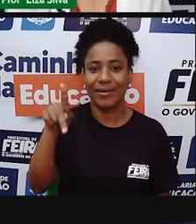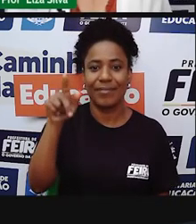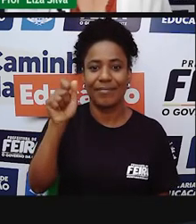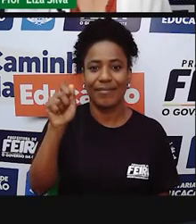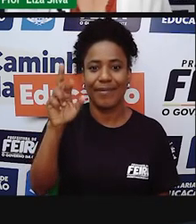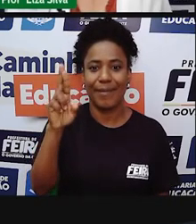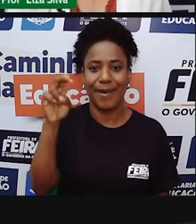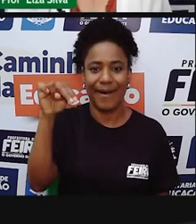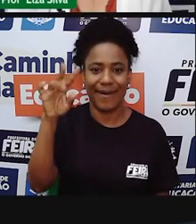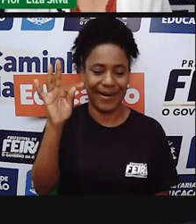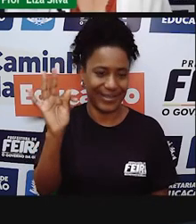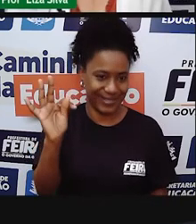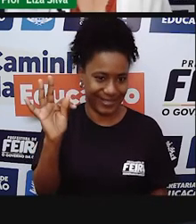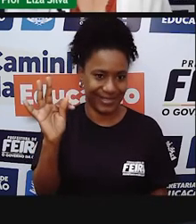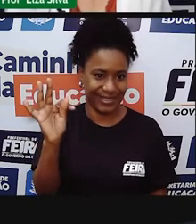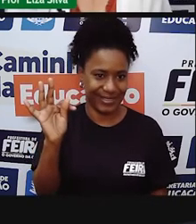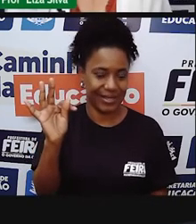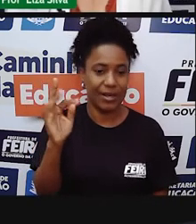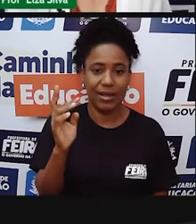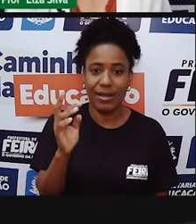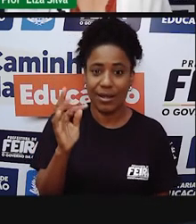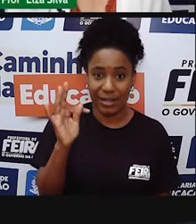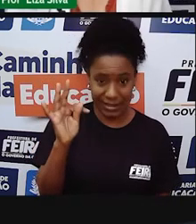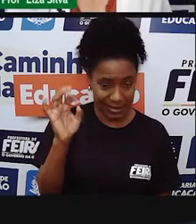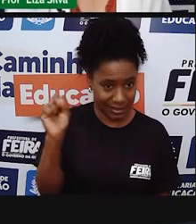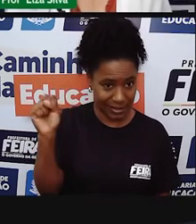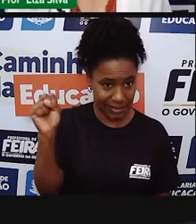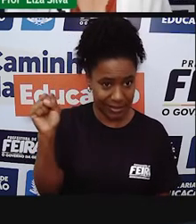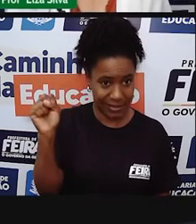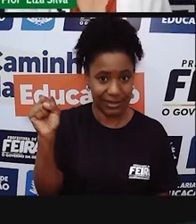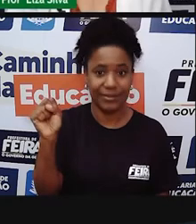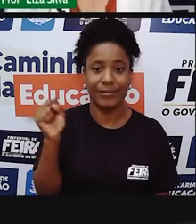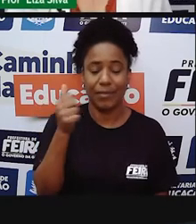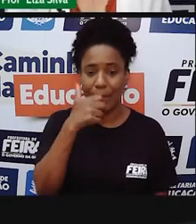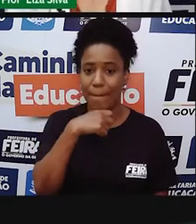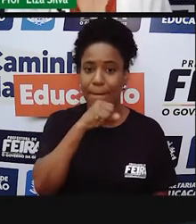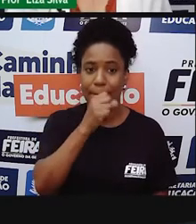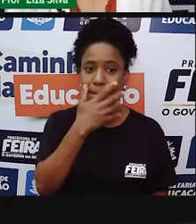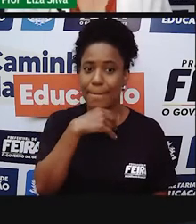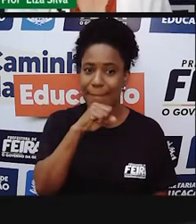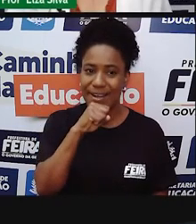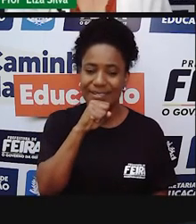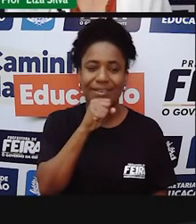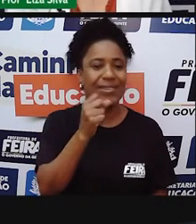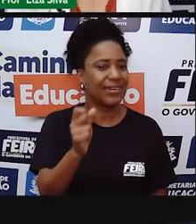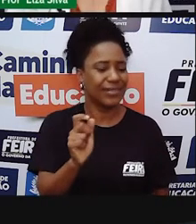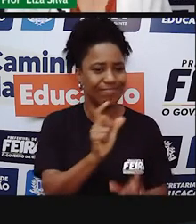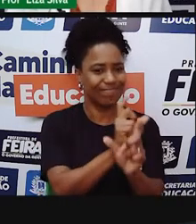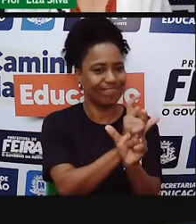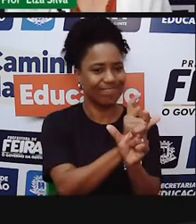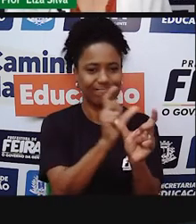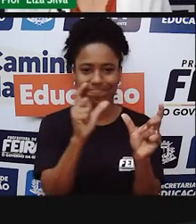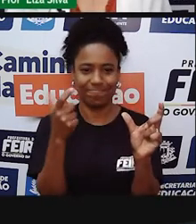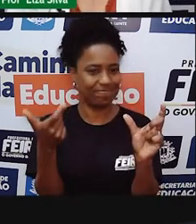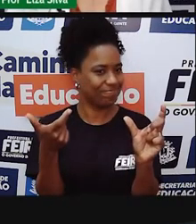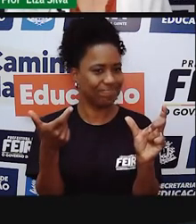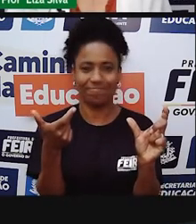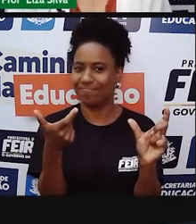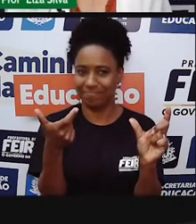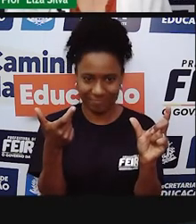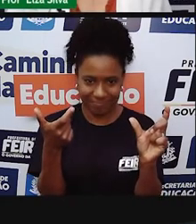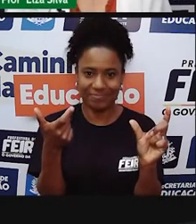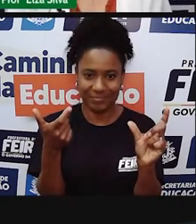parents. Parents, tá bom? Tem aí, parece que é um falso cognato, né? Parece que parents dá a ideia de parentes, né, no geral, mas